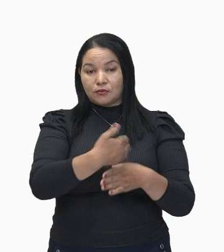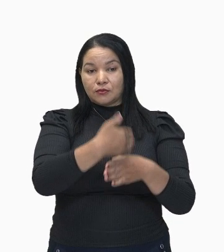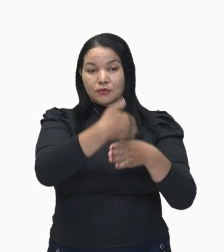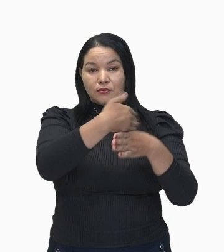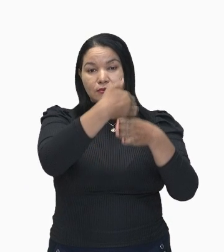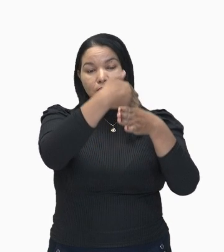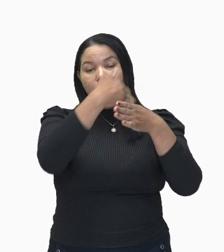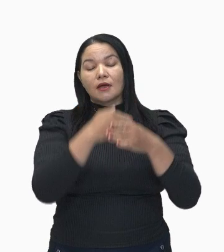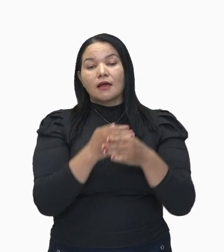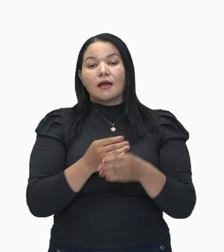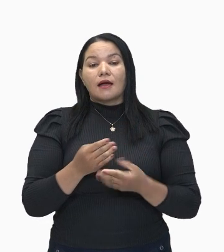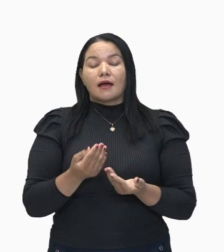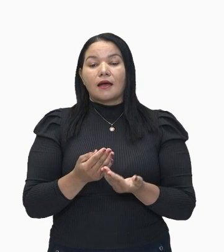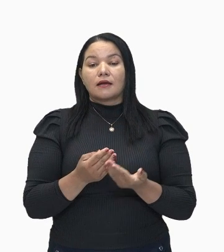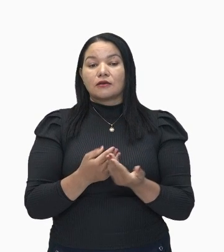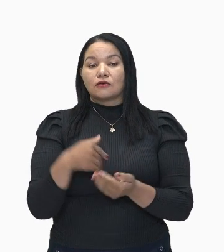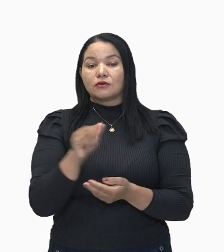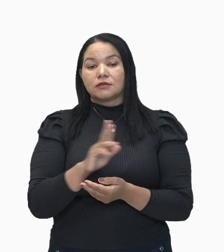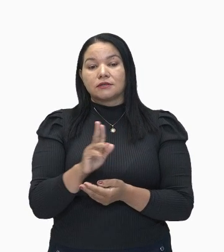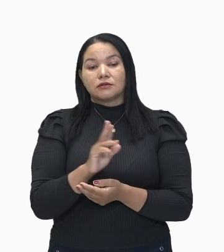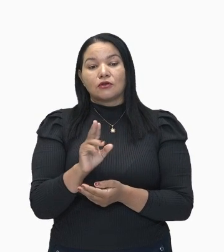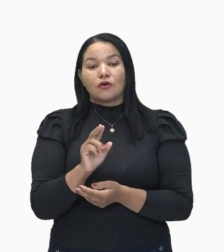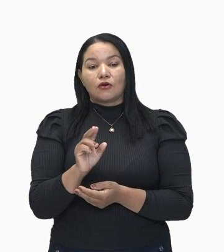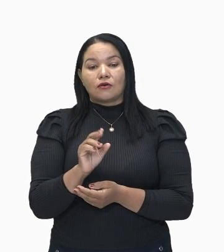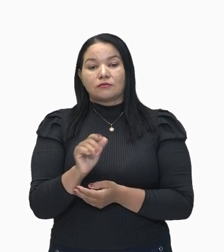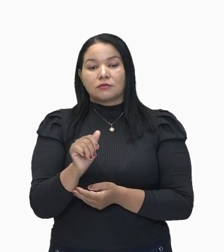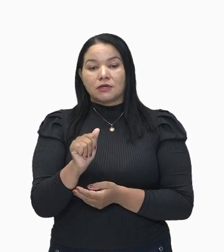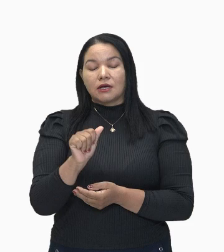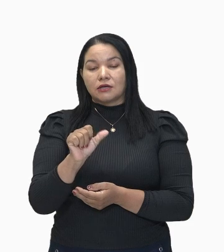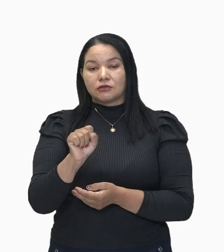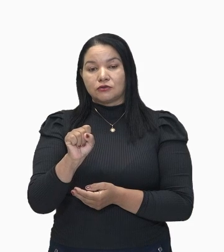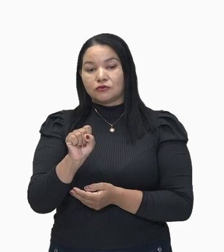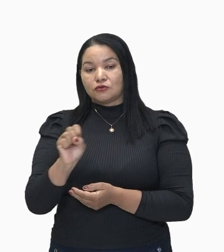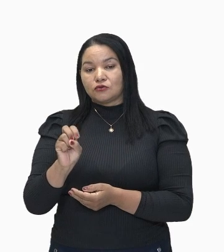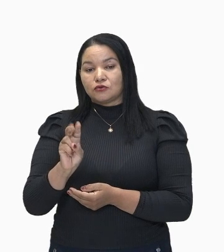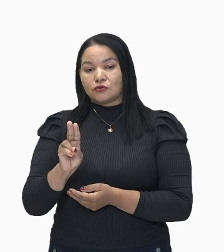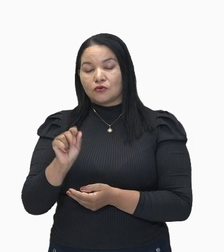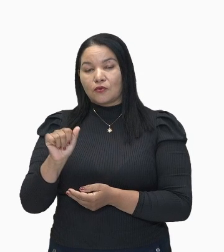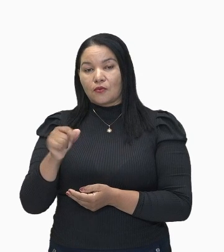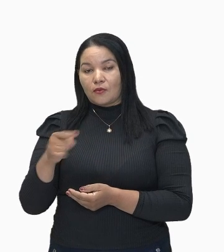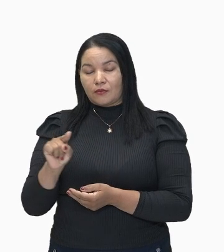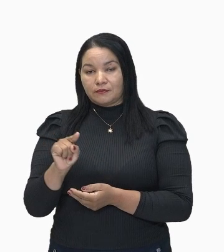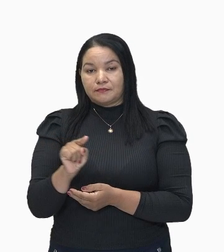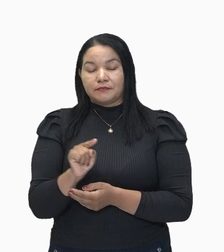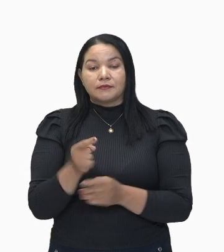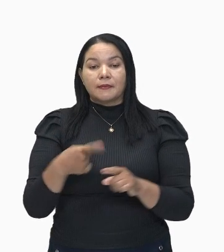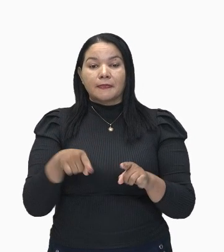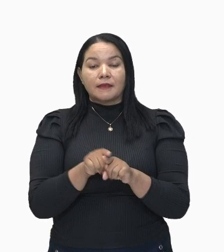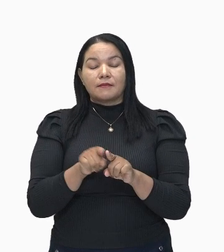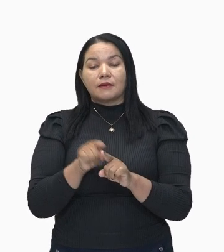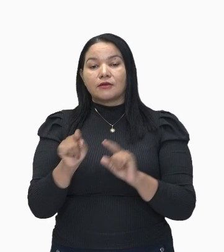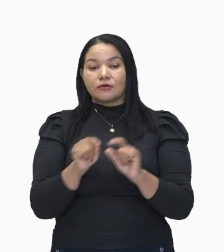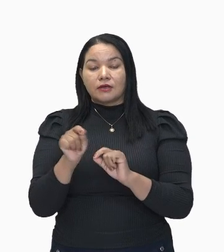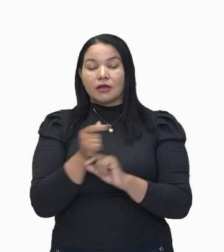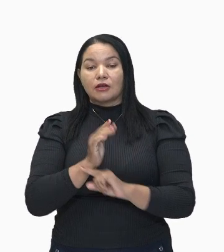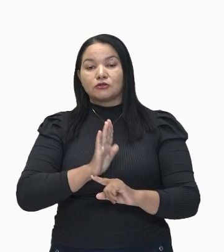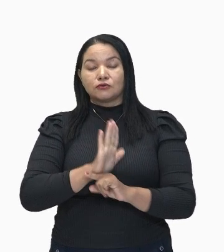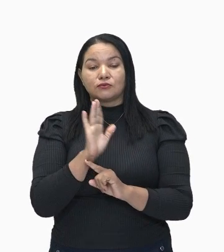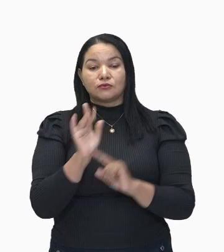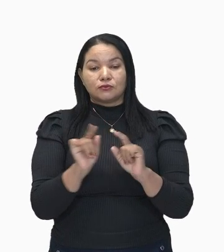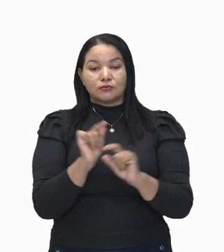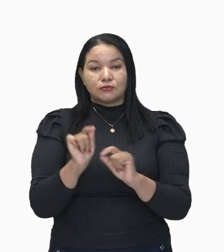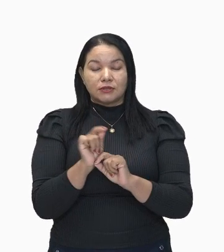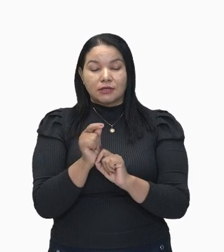barragem conhecida como Assuã, tá? Que também ela acaba ajudando aí